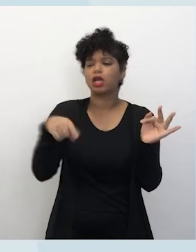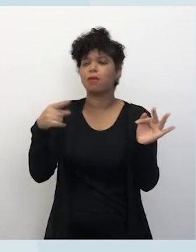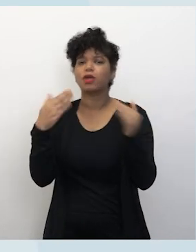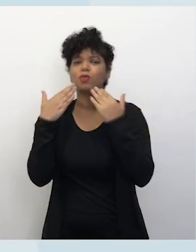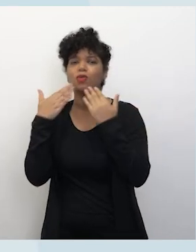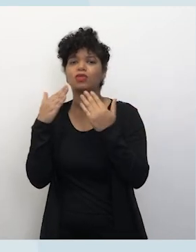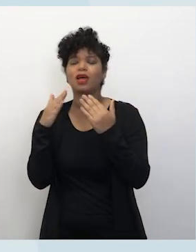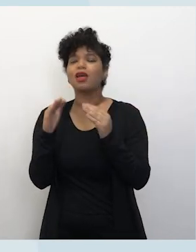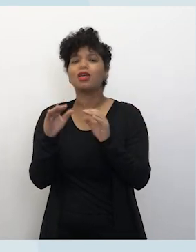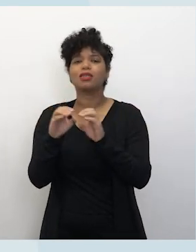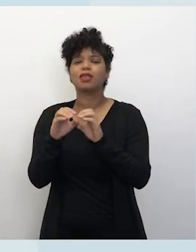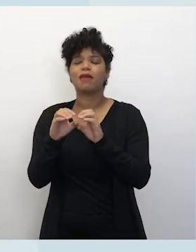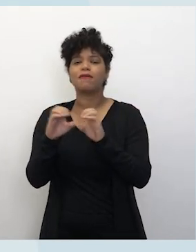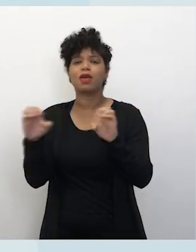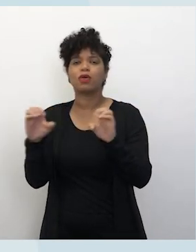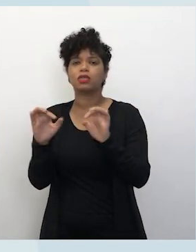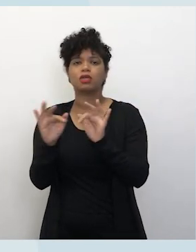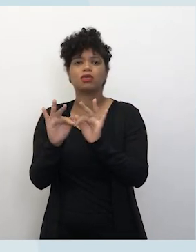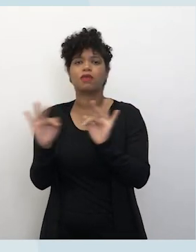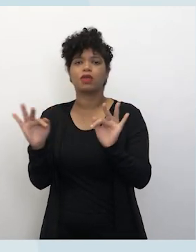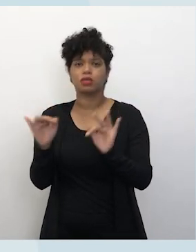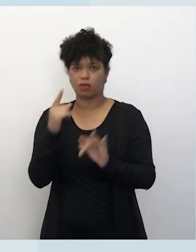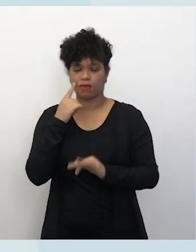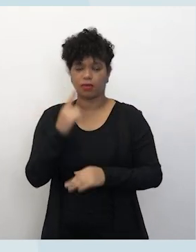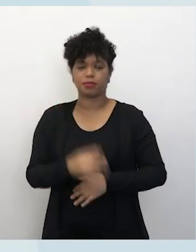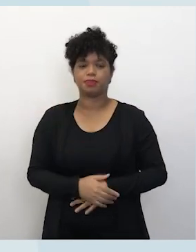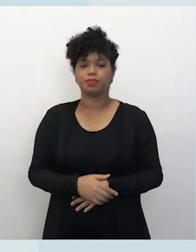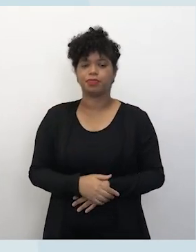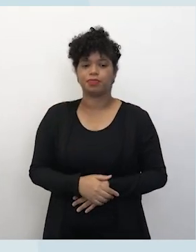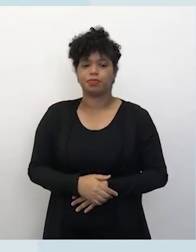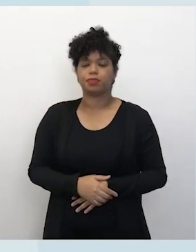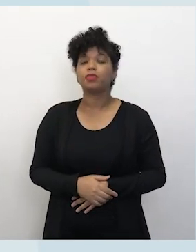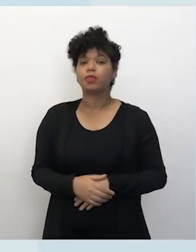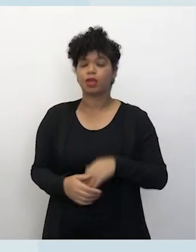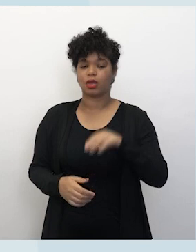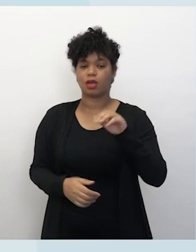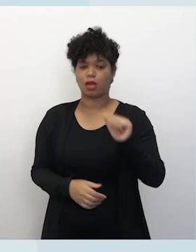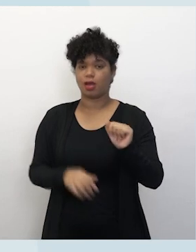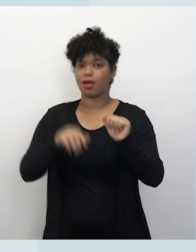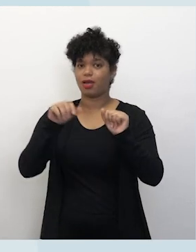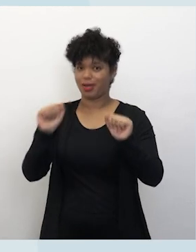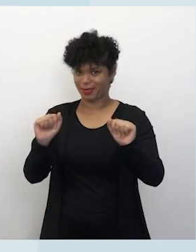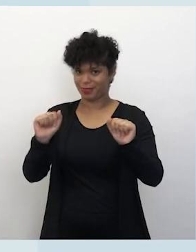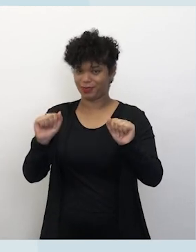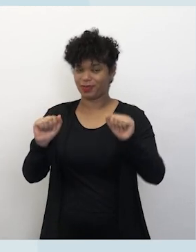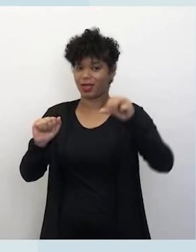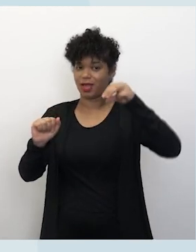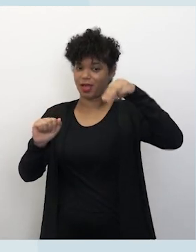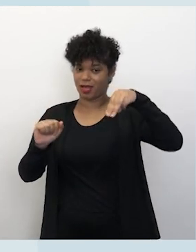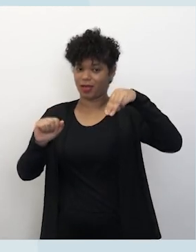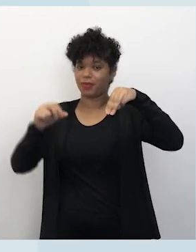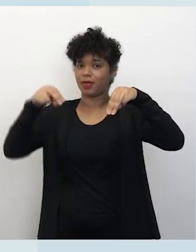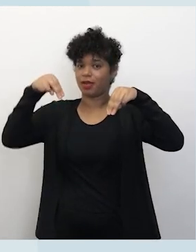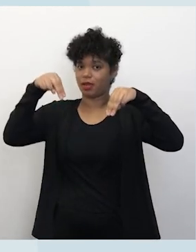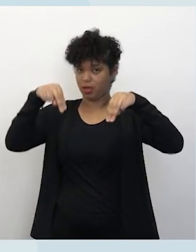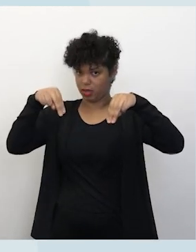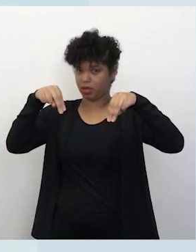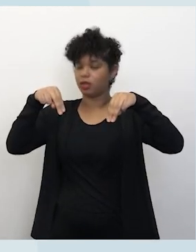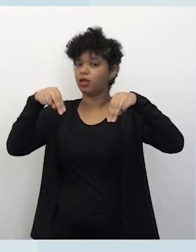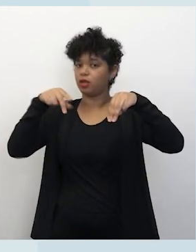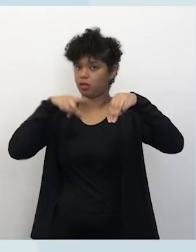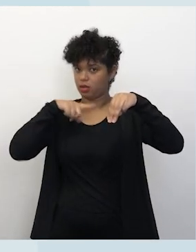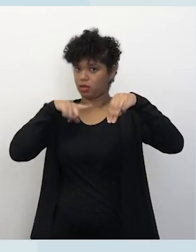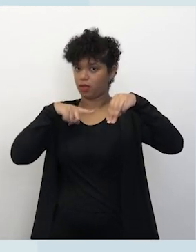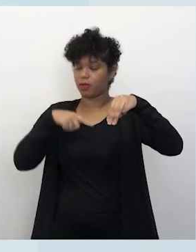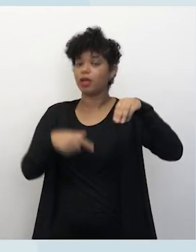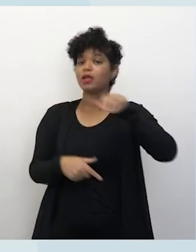basicamente é isso. Então, o que você tem? Tem duas potências, a elevado a m, tá? De mesma base, vezes a elevado